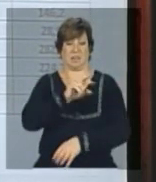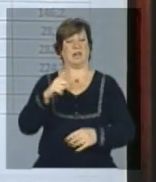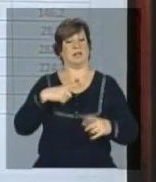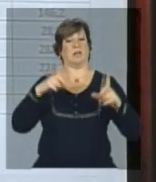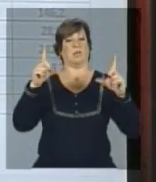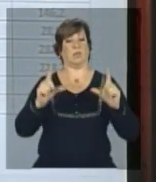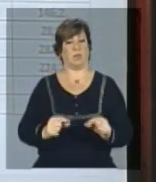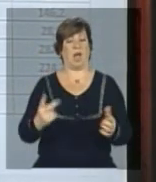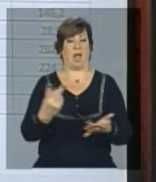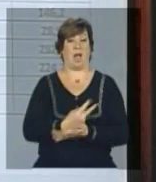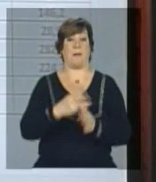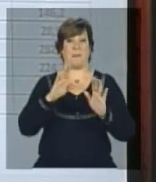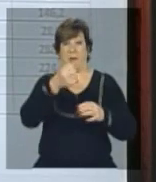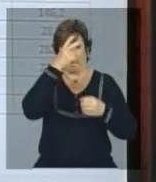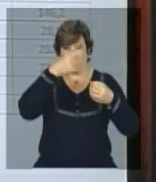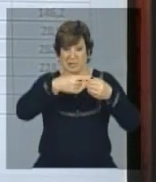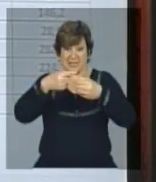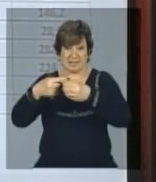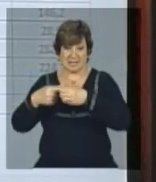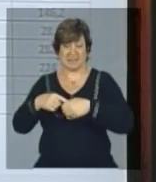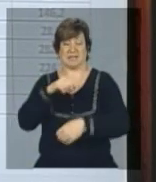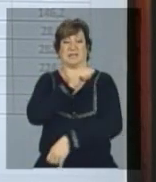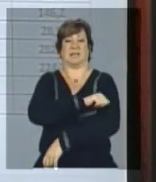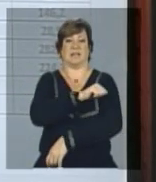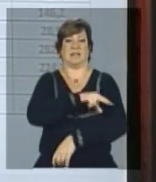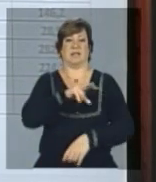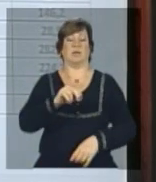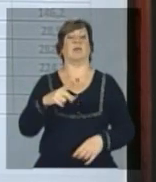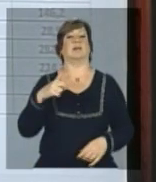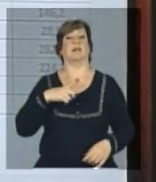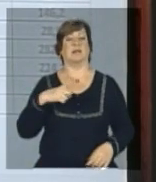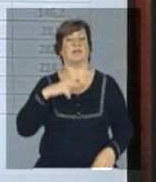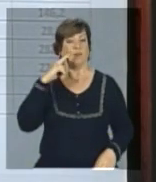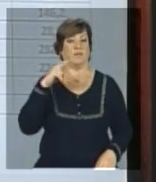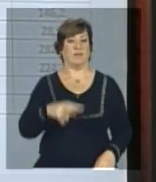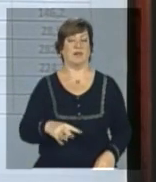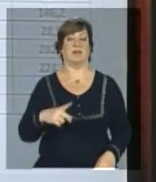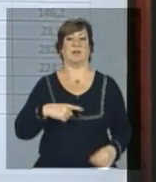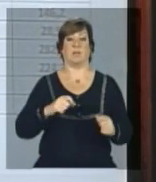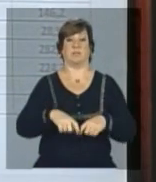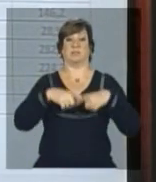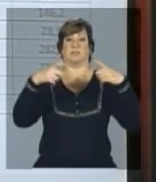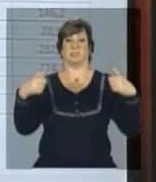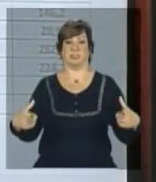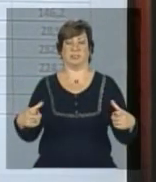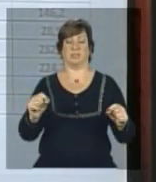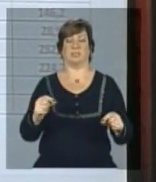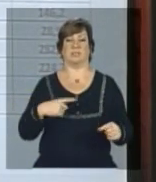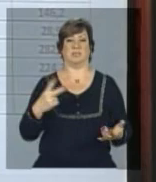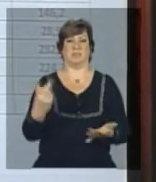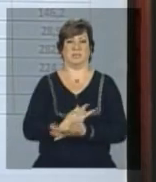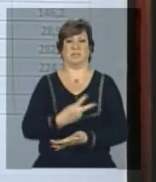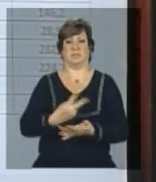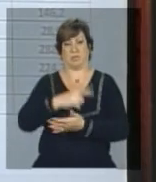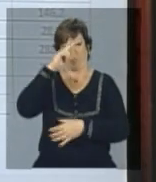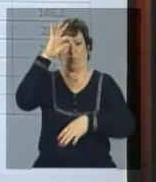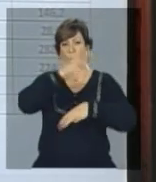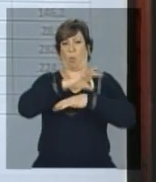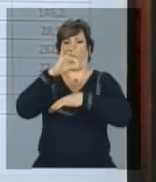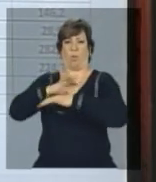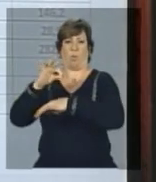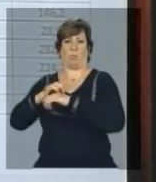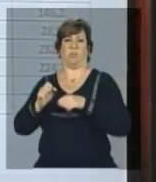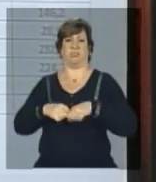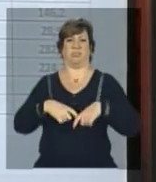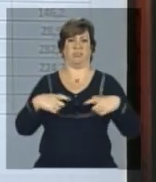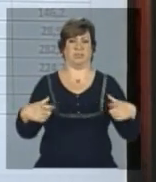do número de casos, mas no município do Rio de Janeiro a gente tem um aumento, né, um aumento... Não é um grande aumento,